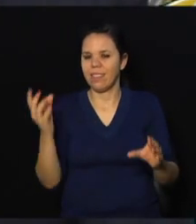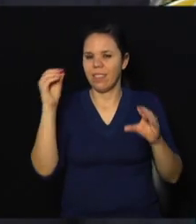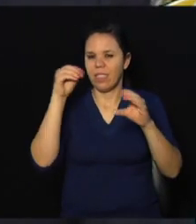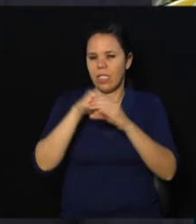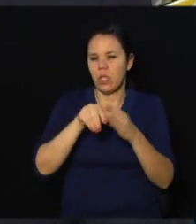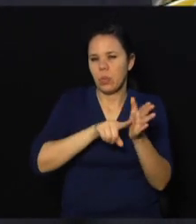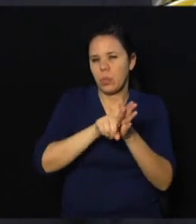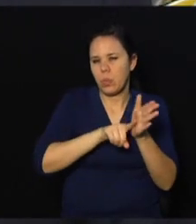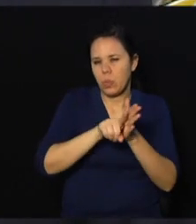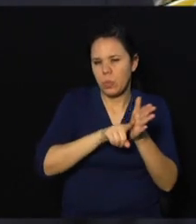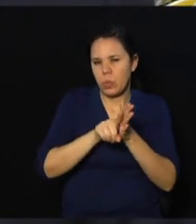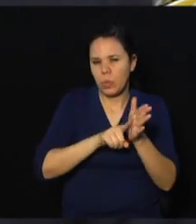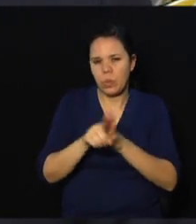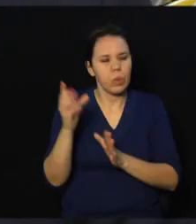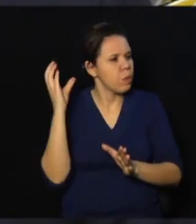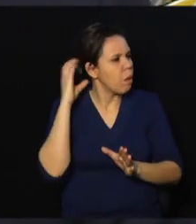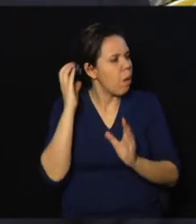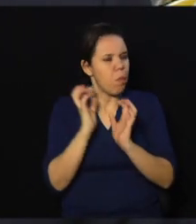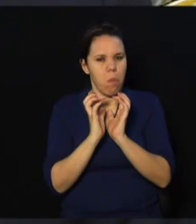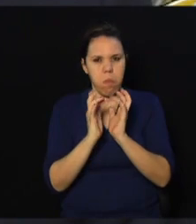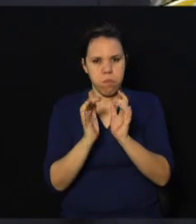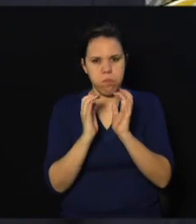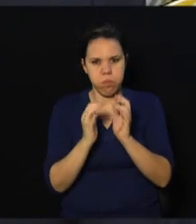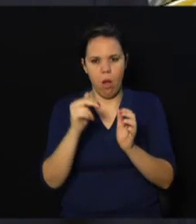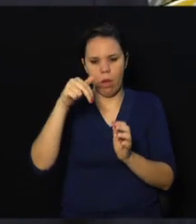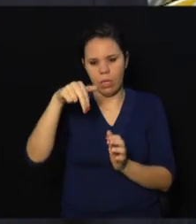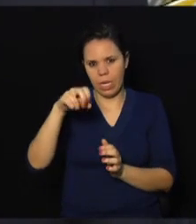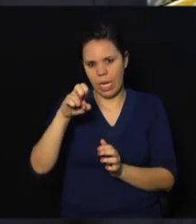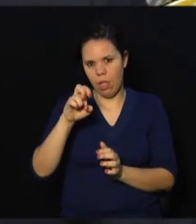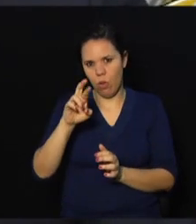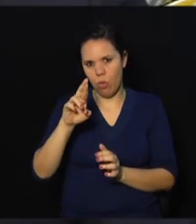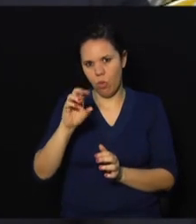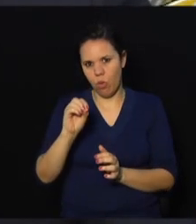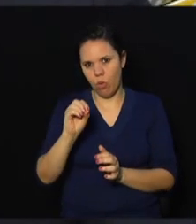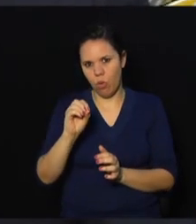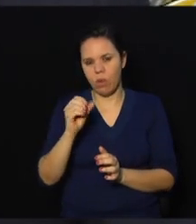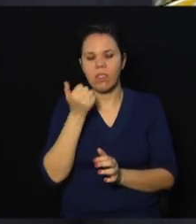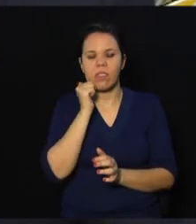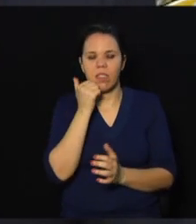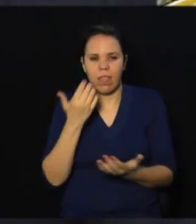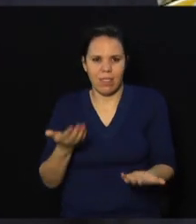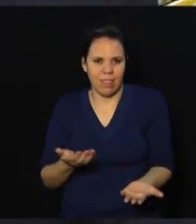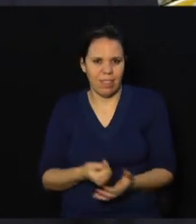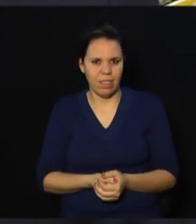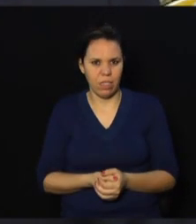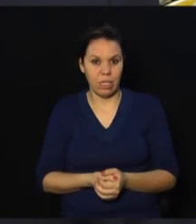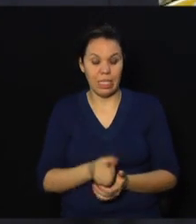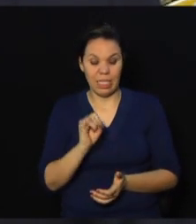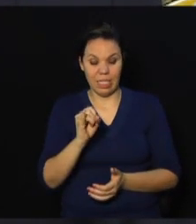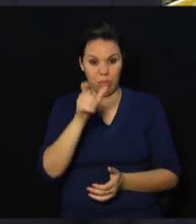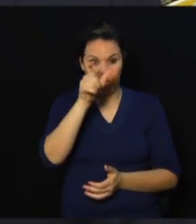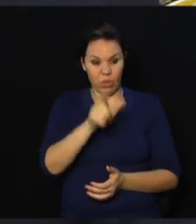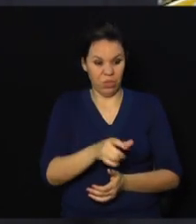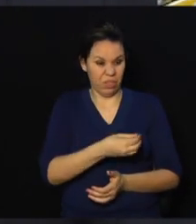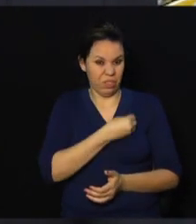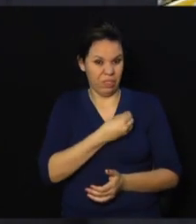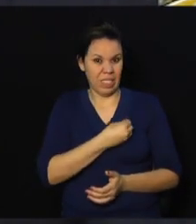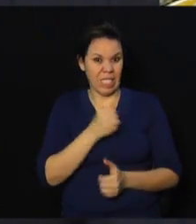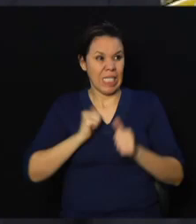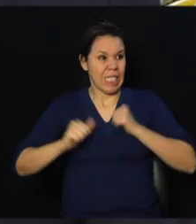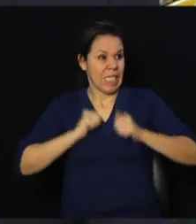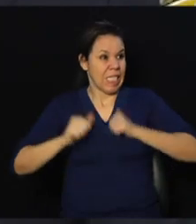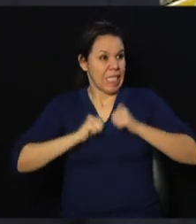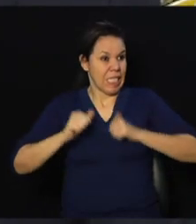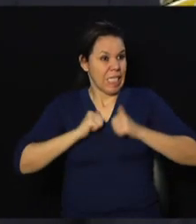posso falar para você com bastante pontualidade, né? E viver ansioso ou ficar